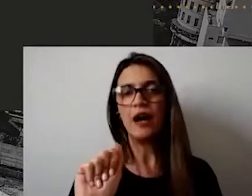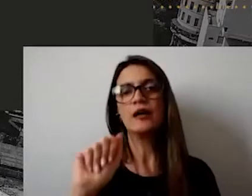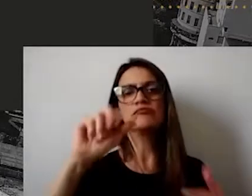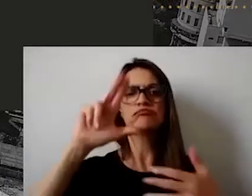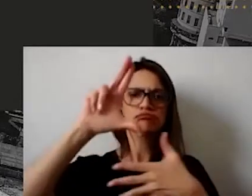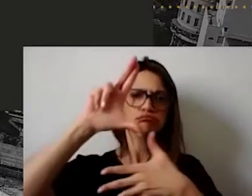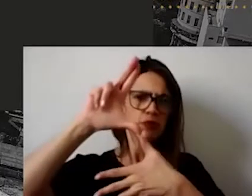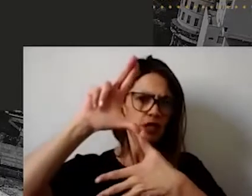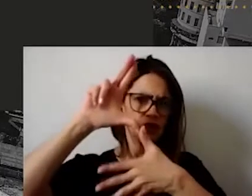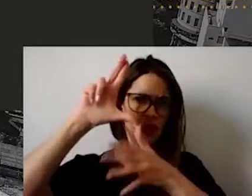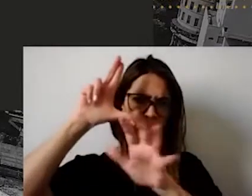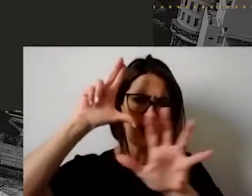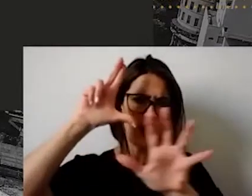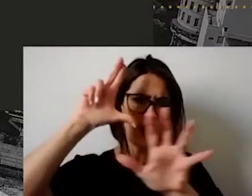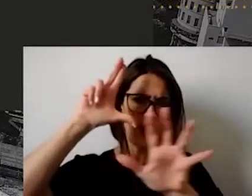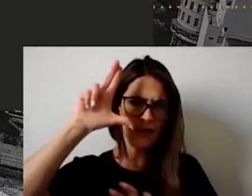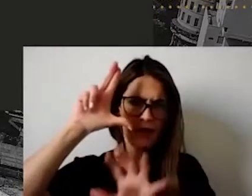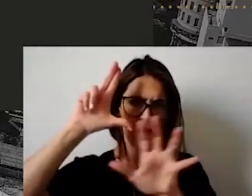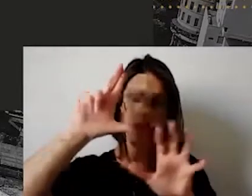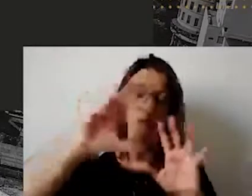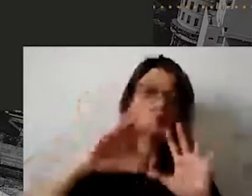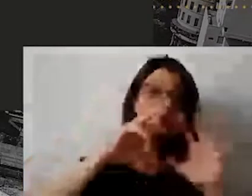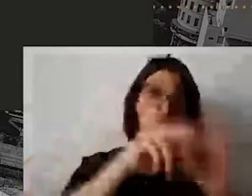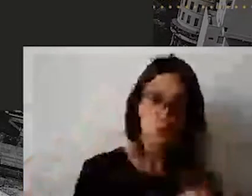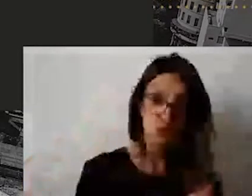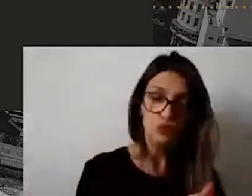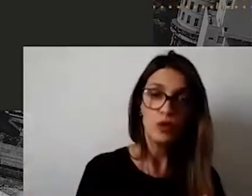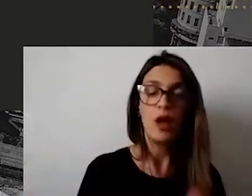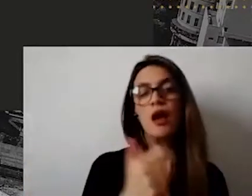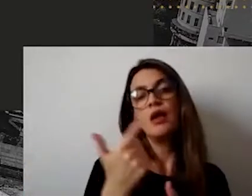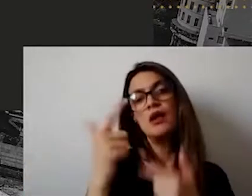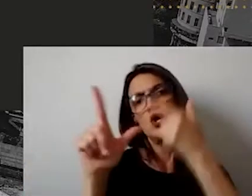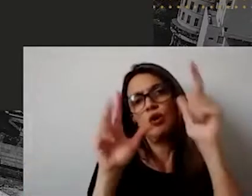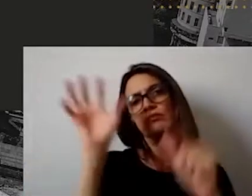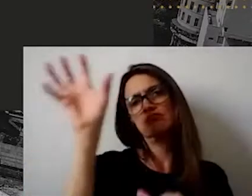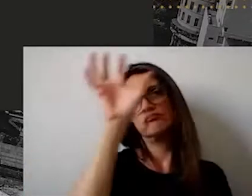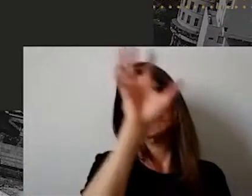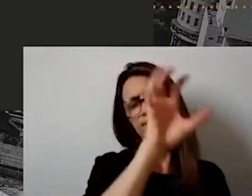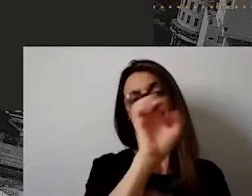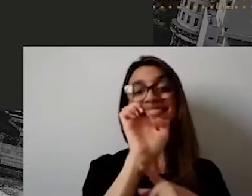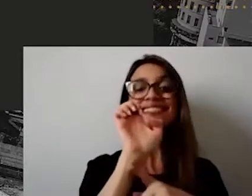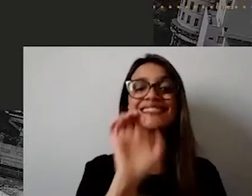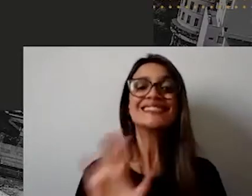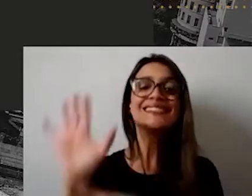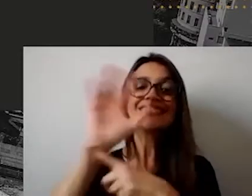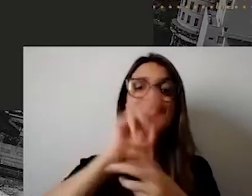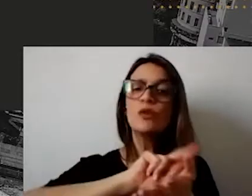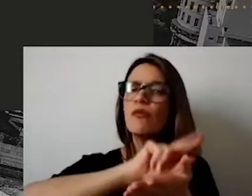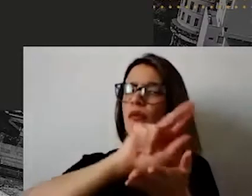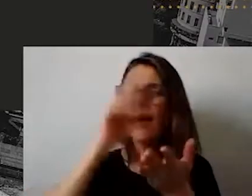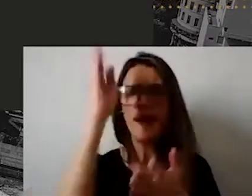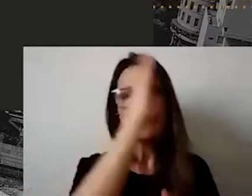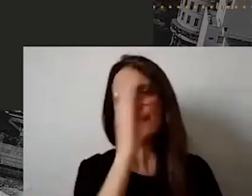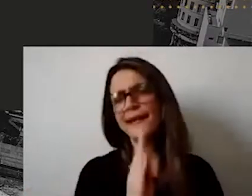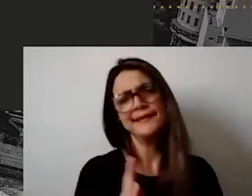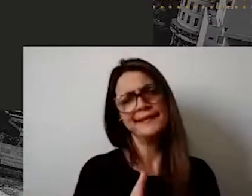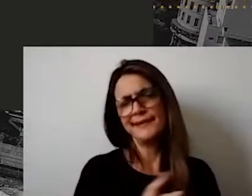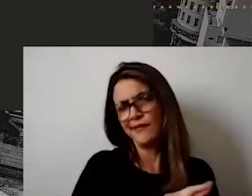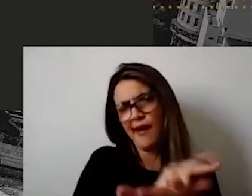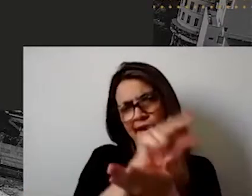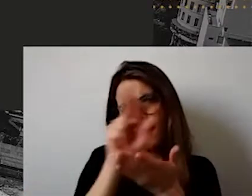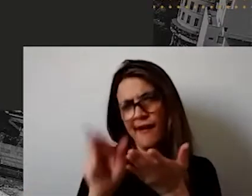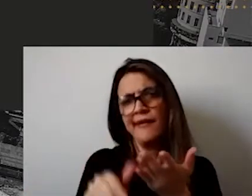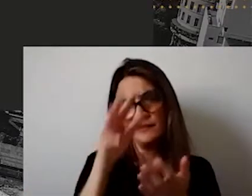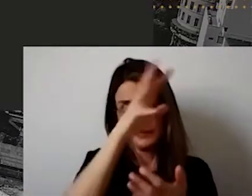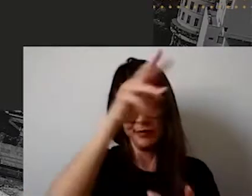gente tem bastante relação, e também os outros estados do Brasil também, da Amazônia. A